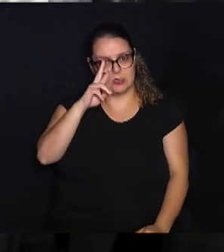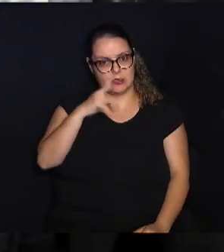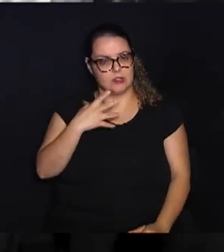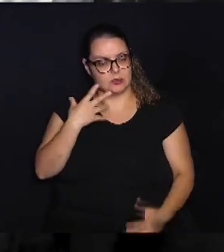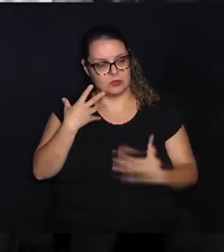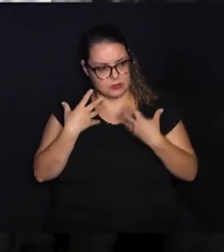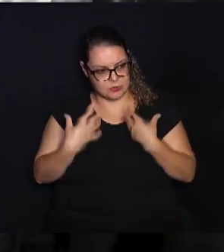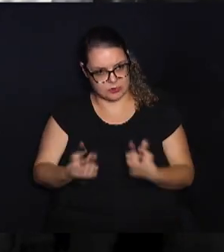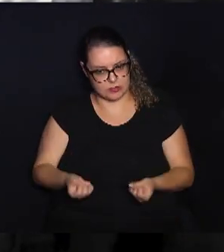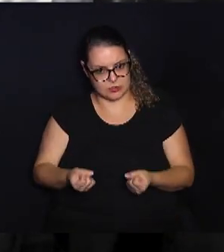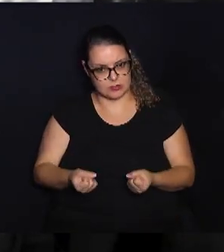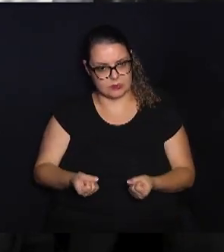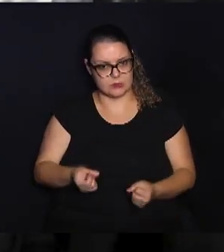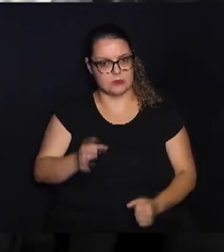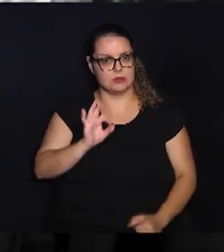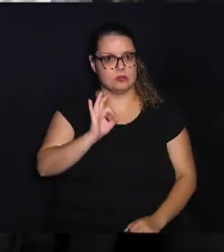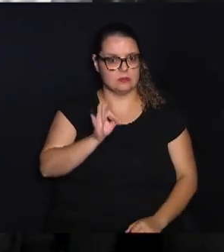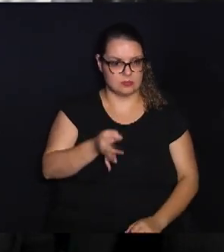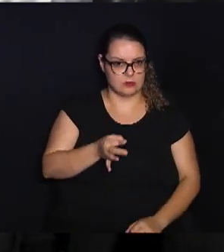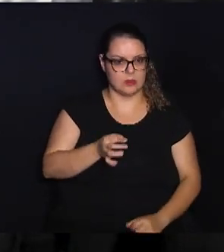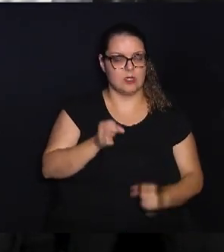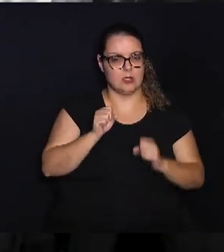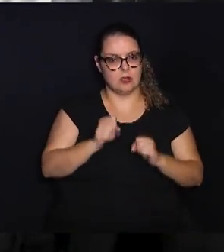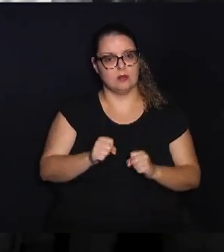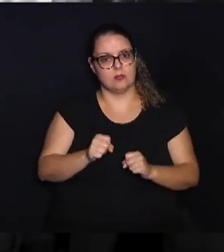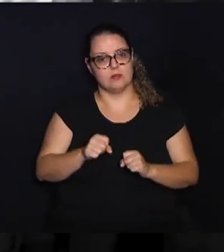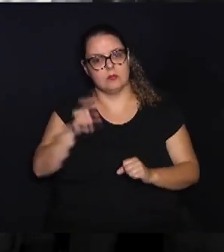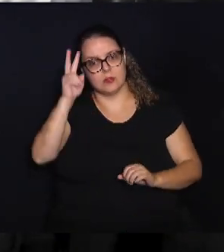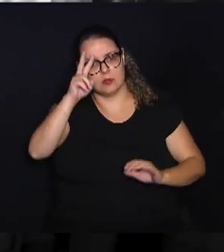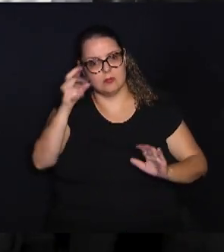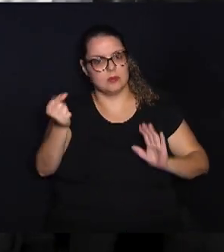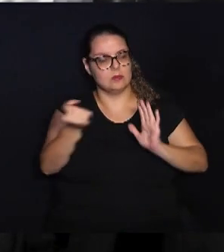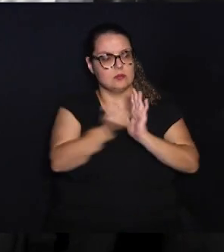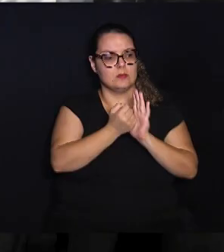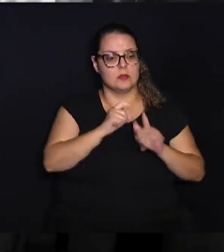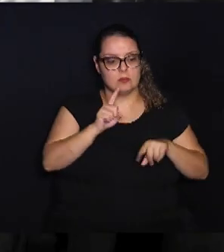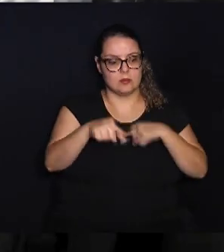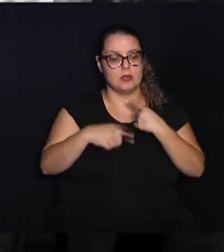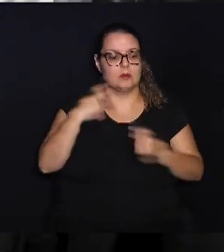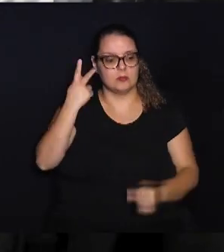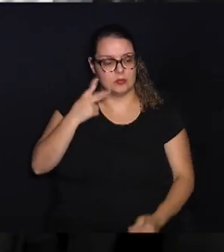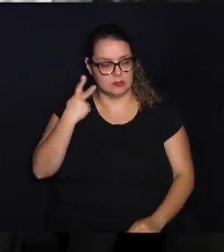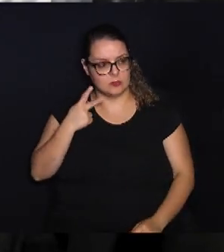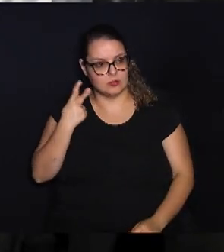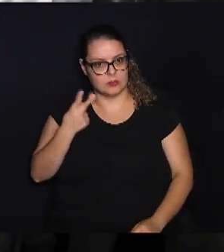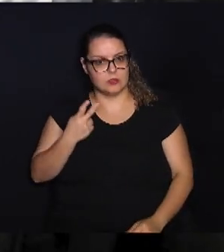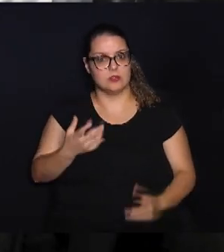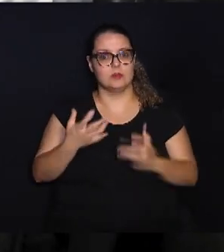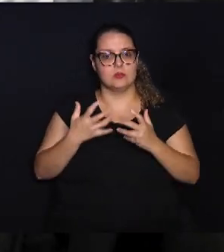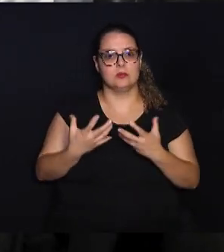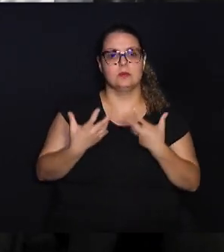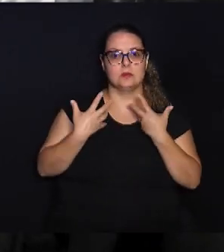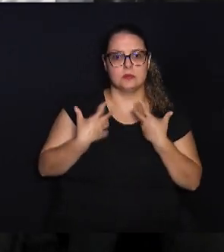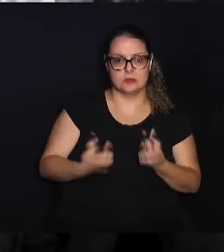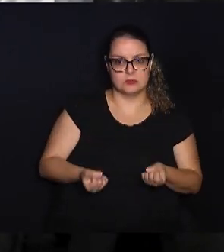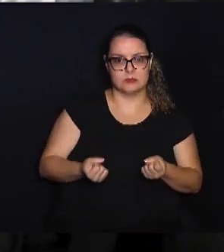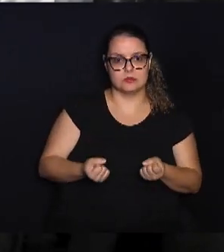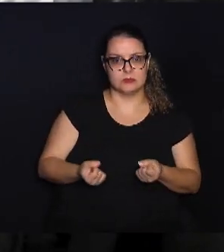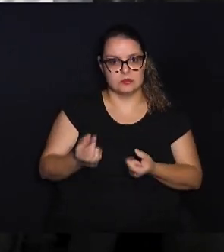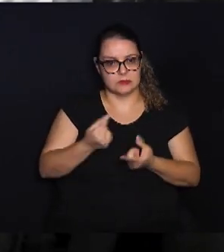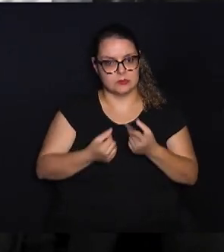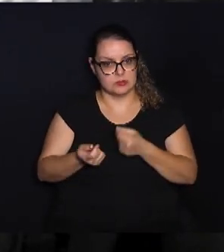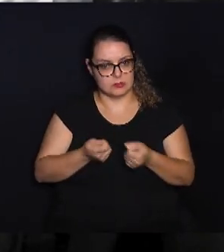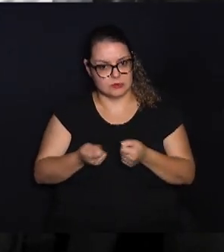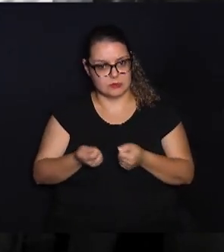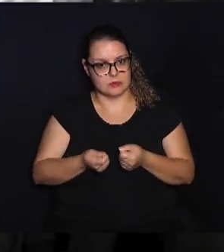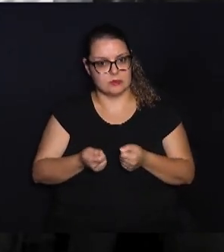adotou deu certo e pode ser um legado para próximos vereadores que queiram aderir a esta economia? Ela